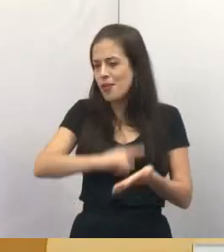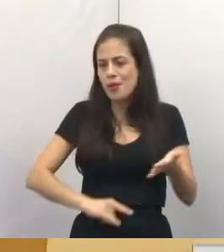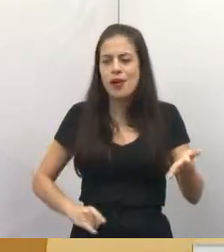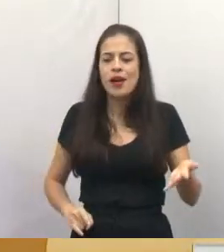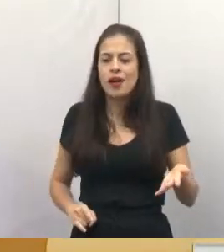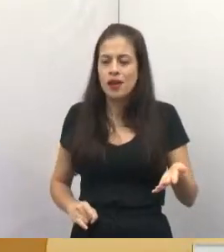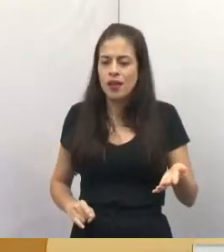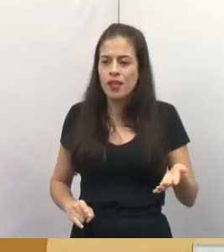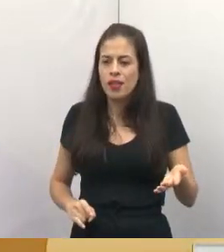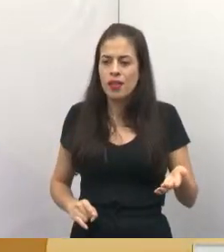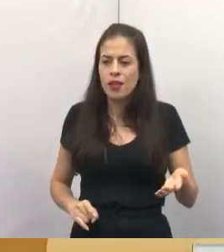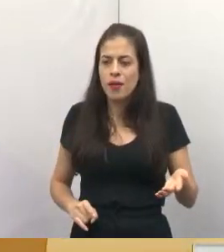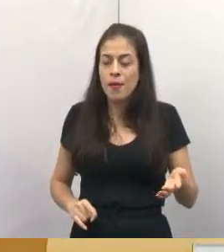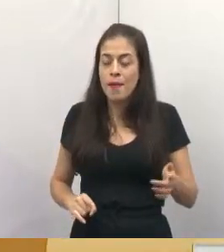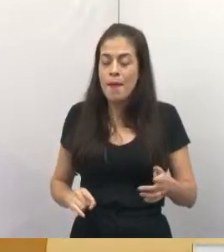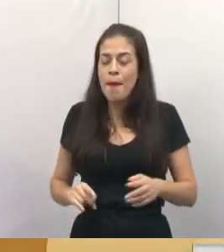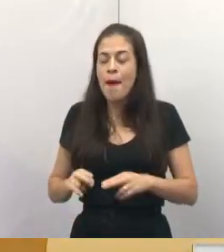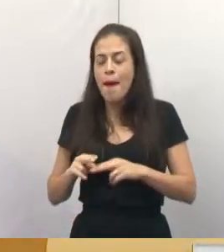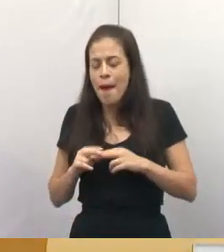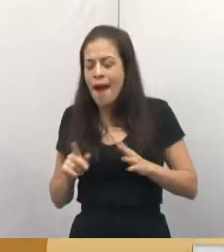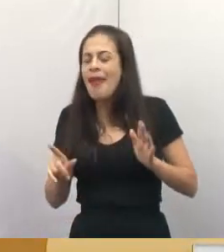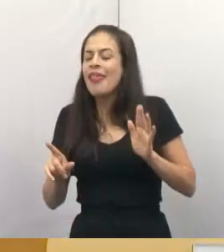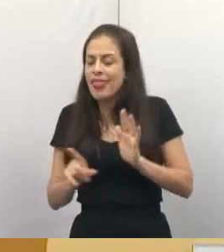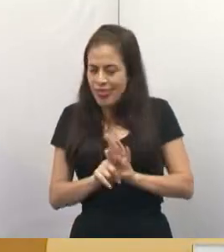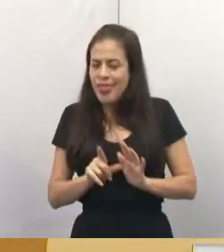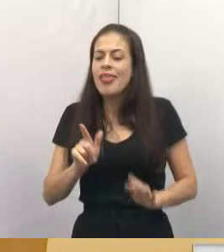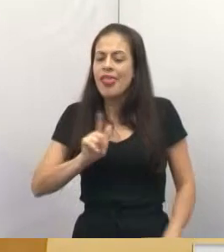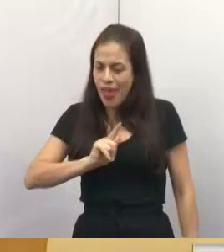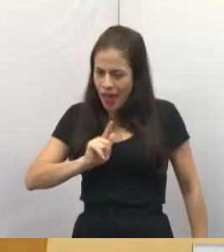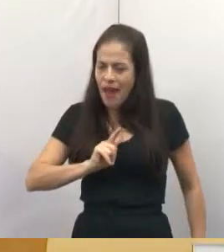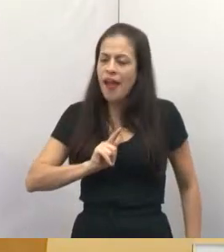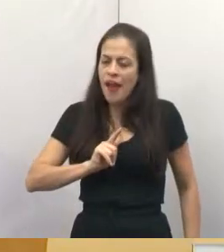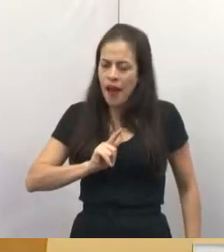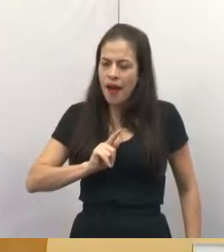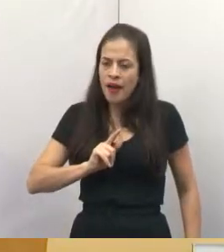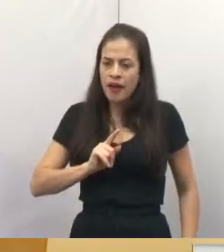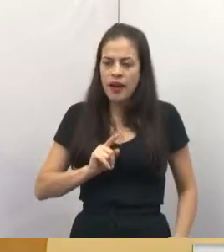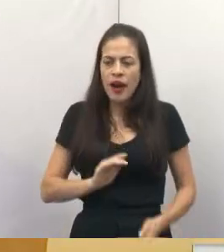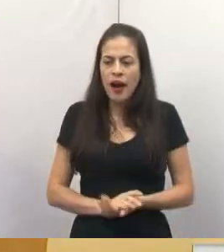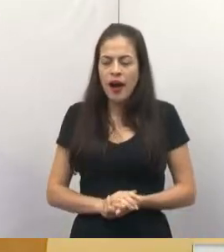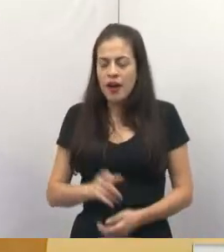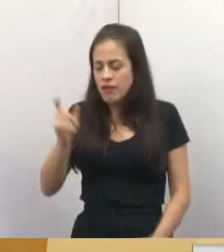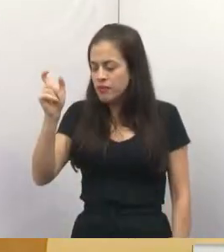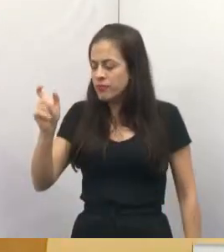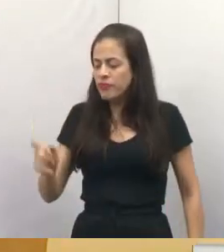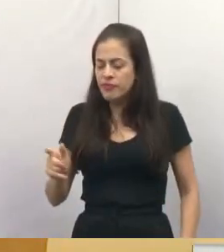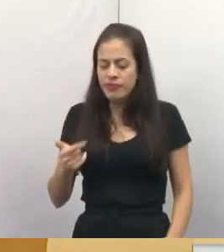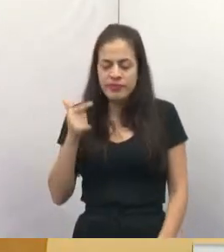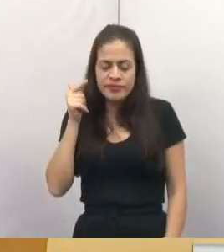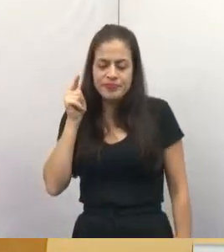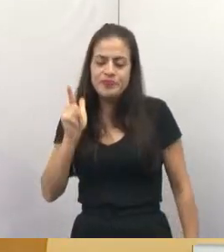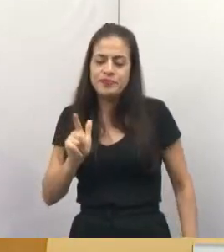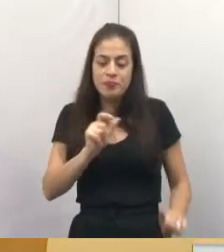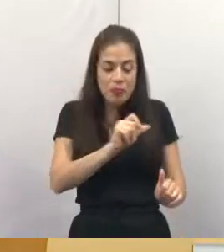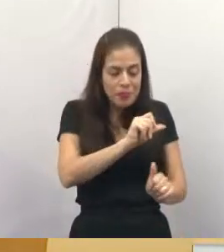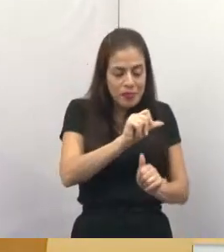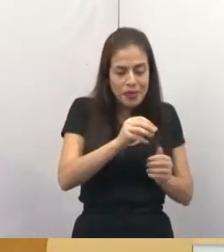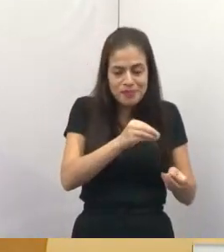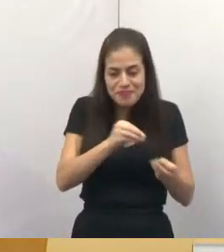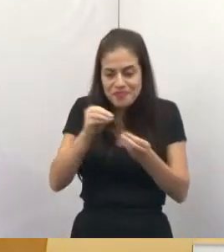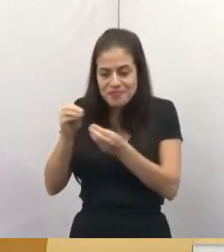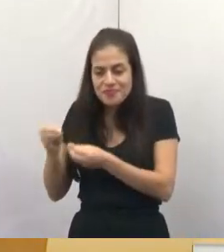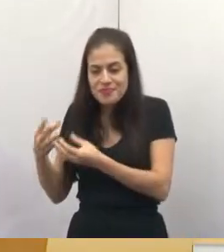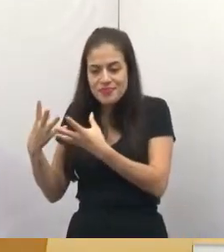que deveria fazer. Ou seja, a pessoa não consegue passar aquela escritura, receber o dinheiro, para